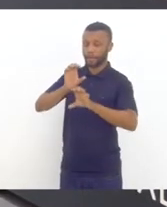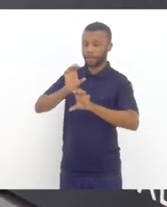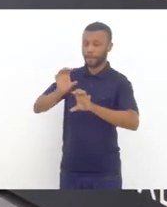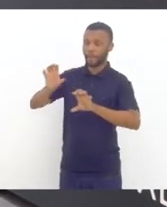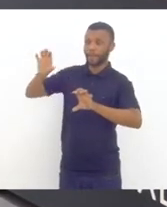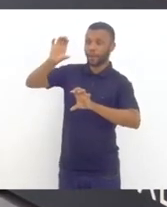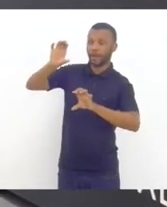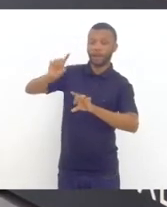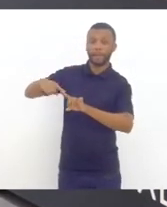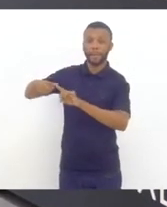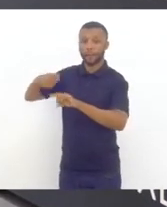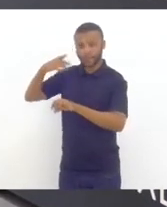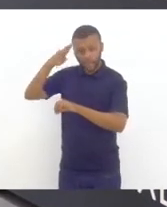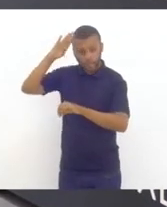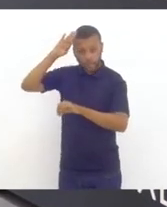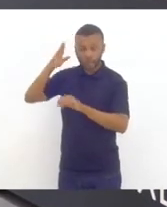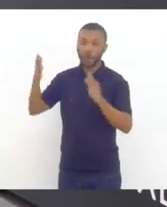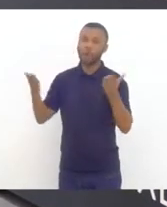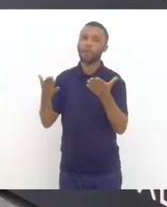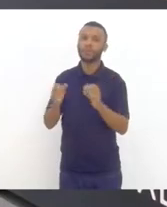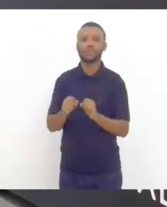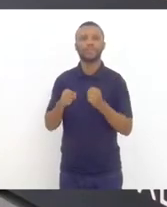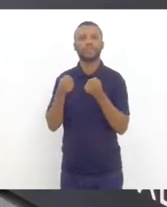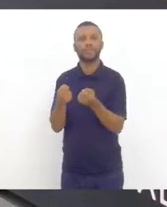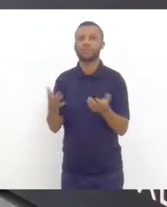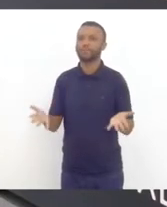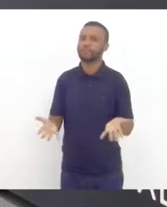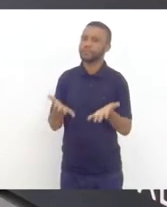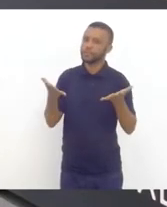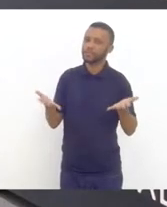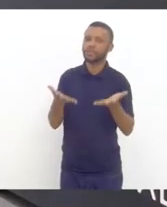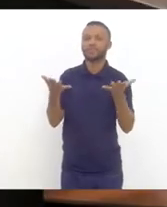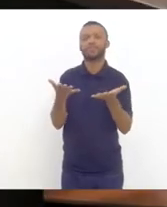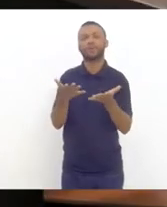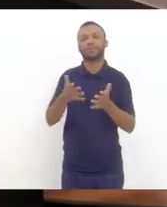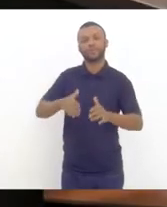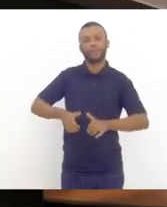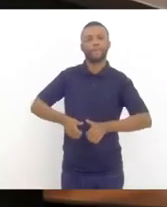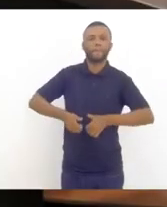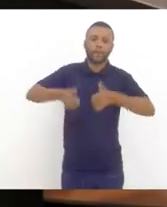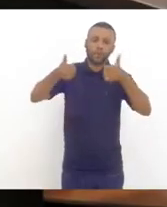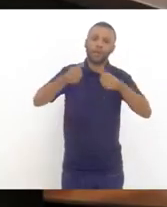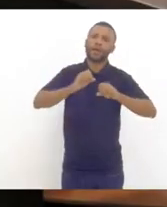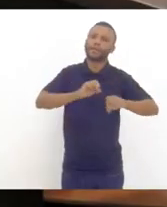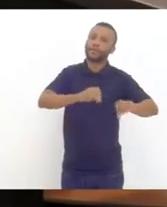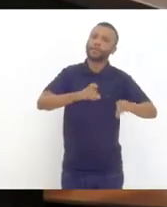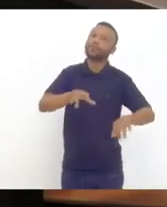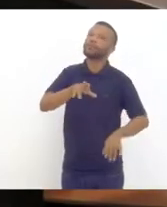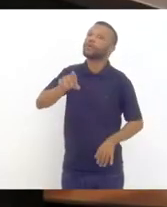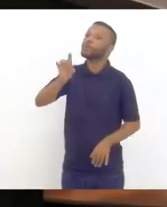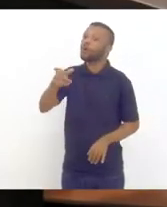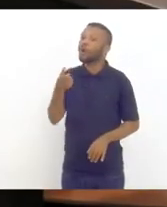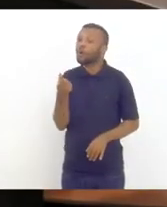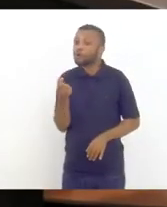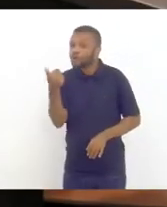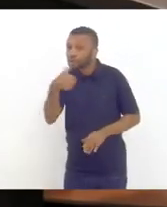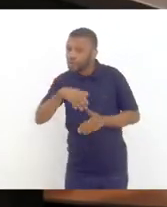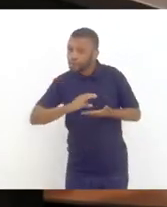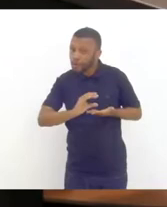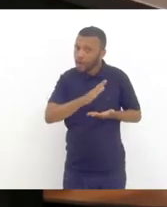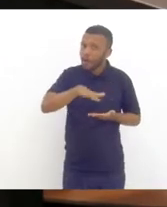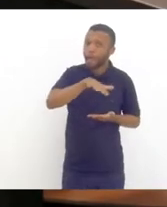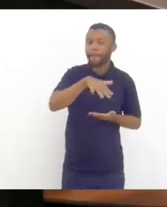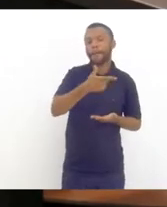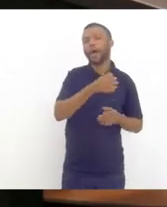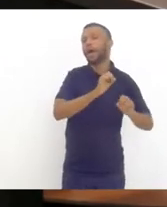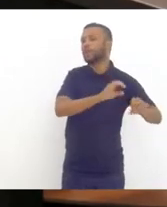vem defendendo hoje como incentivo de melhoria da educação. Lembrando que esse dinheiro não é só o dinheiro que vai para a educação, para todo o município. Então, dói